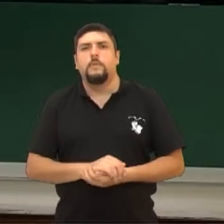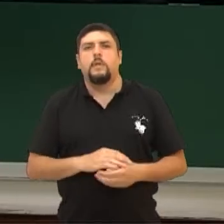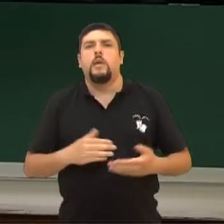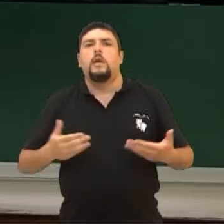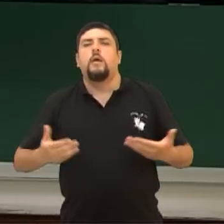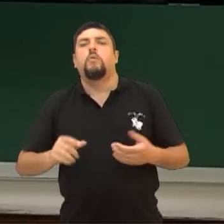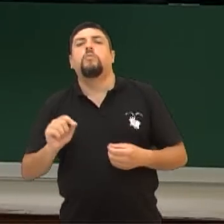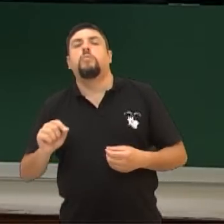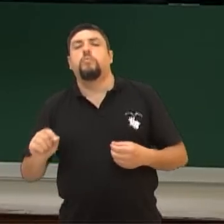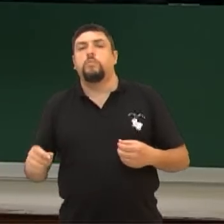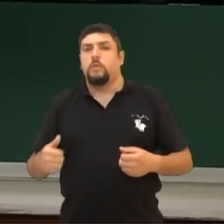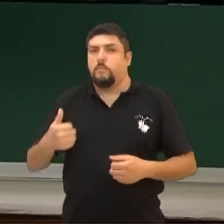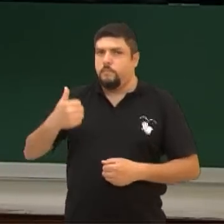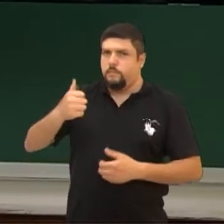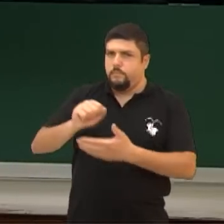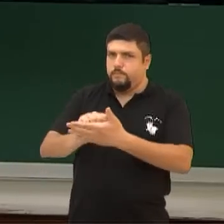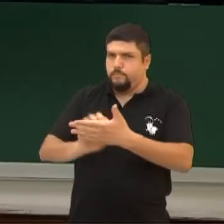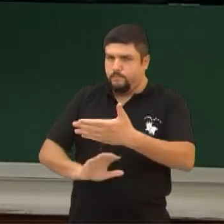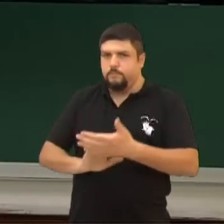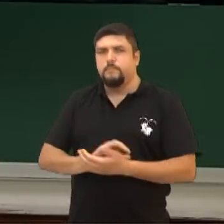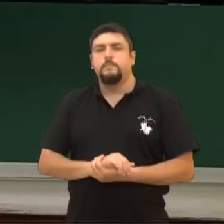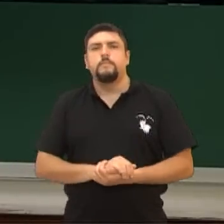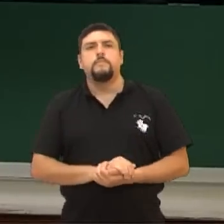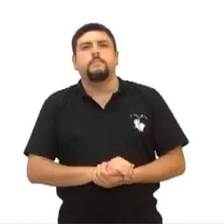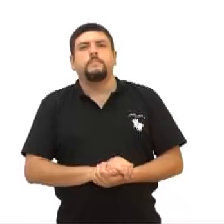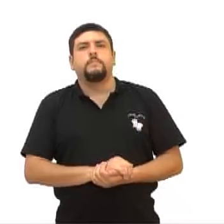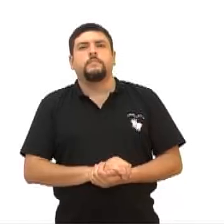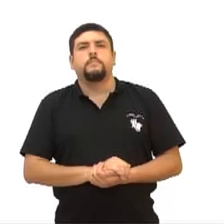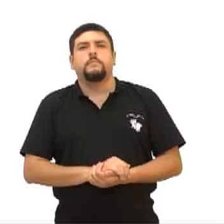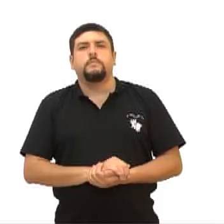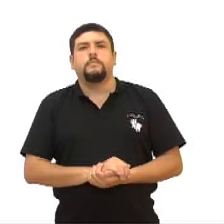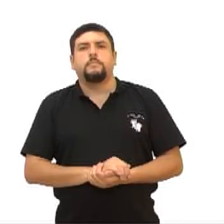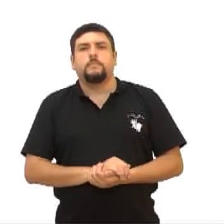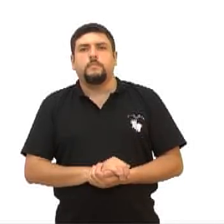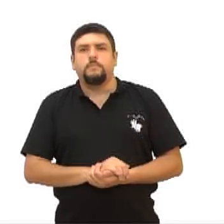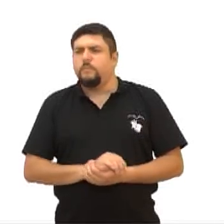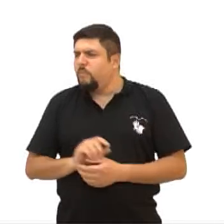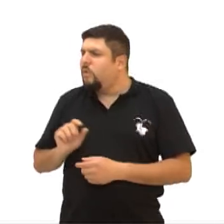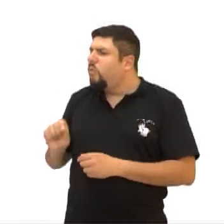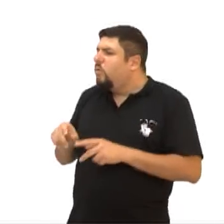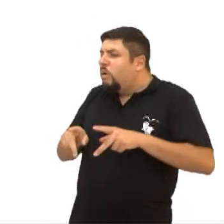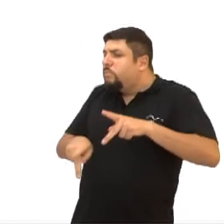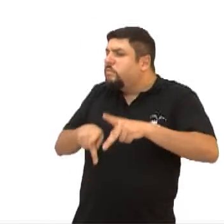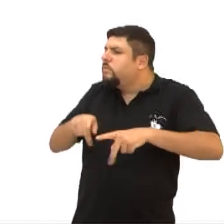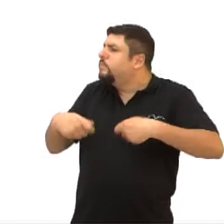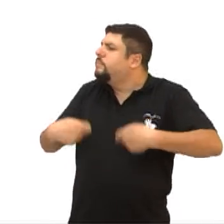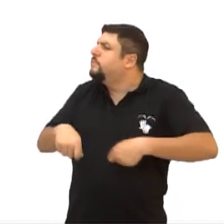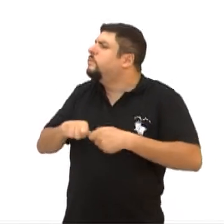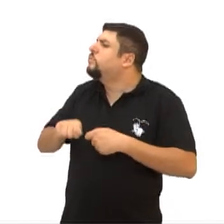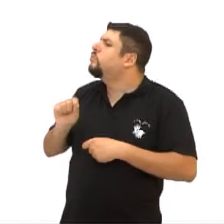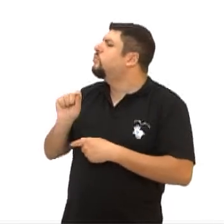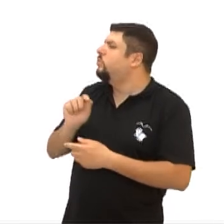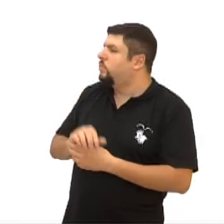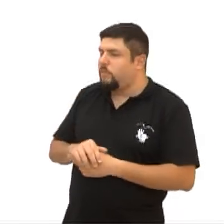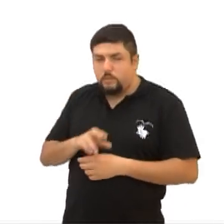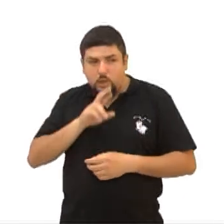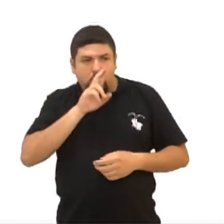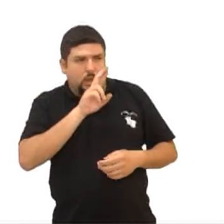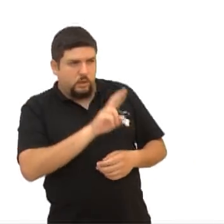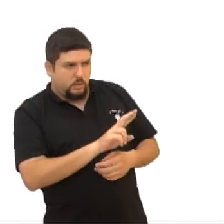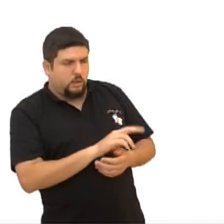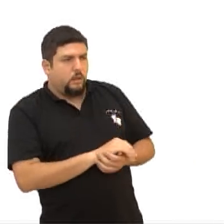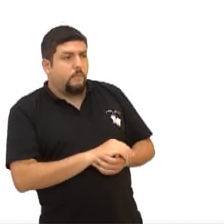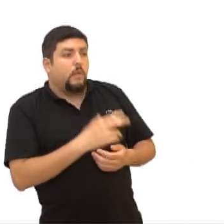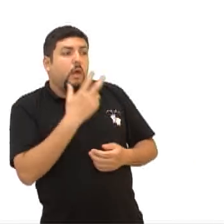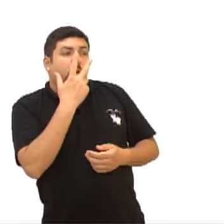nossa primeira atividade. Agência Brasil, o que a população pode fazer? Resposta do Marcelo.